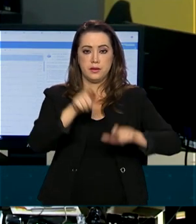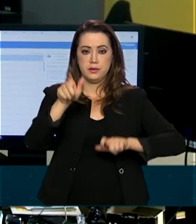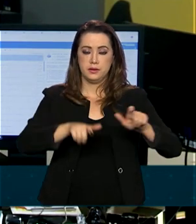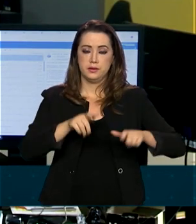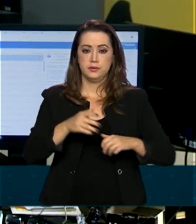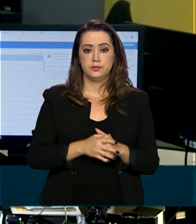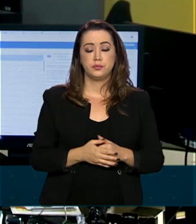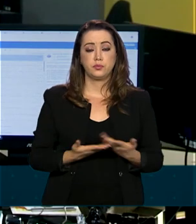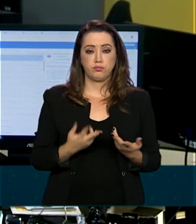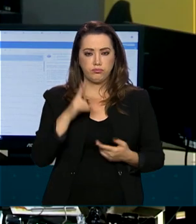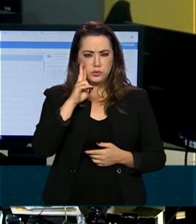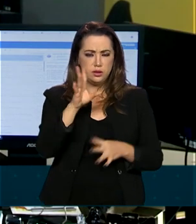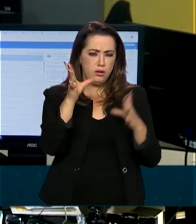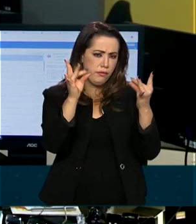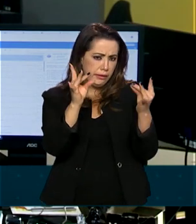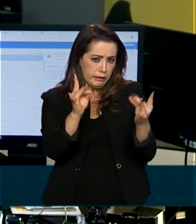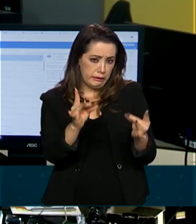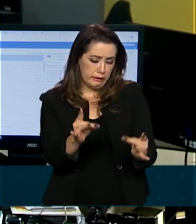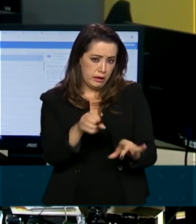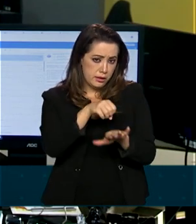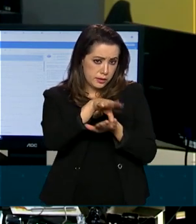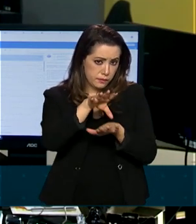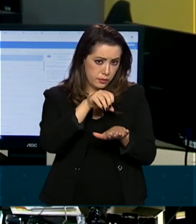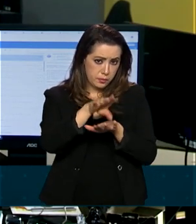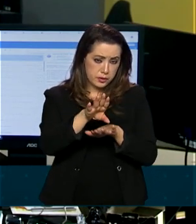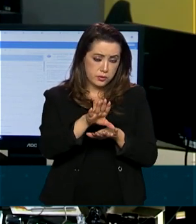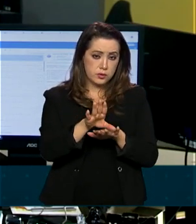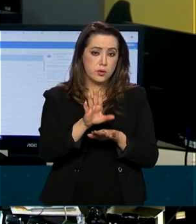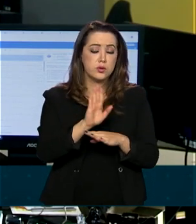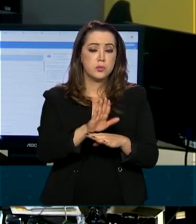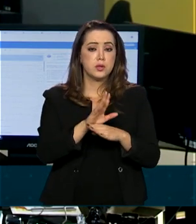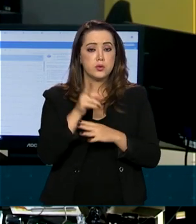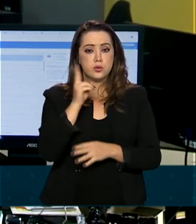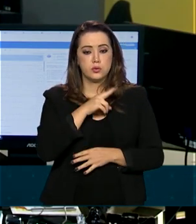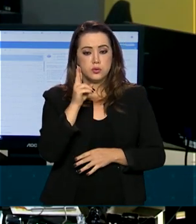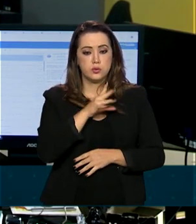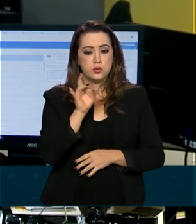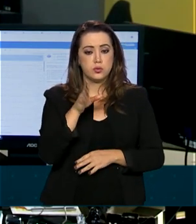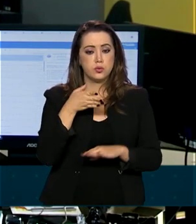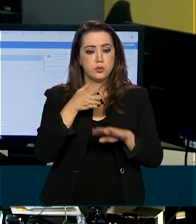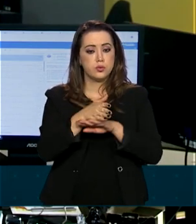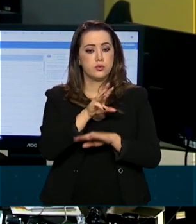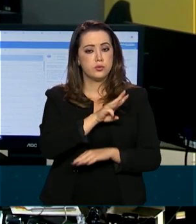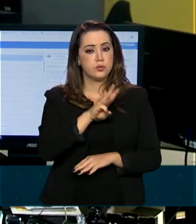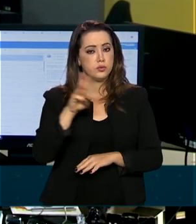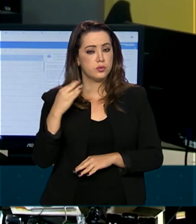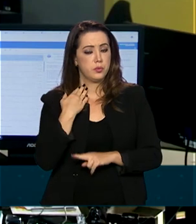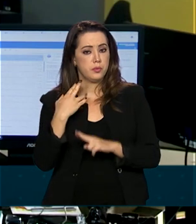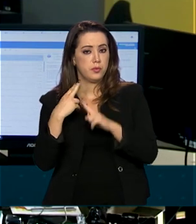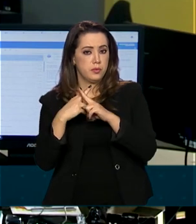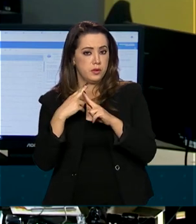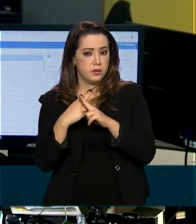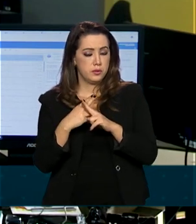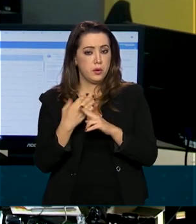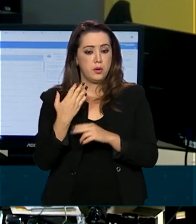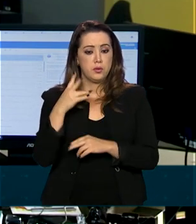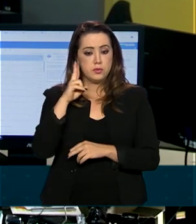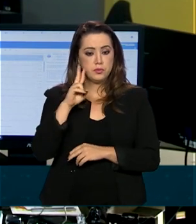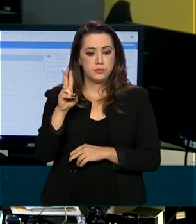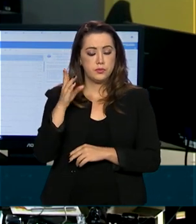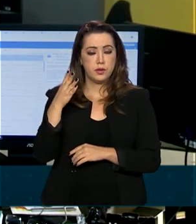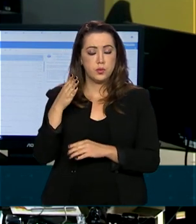Para acompanhar todas as informações sobre o auxílio emergencial, basta entrar no site da Caixa, caixa